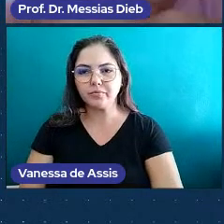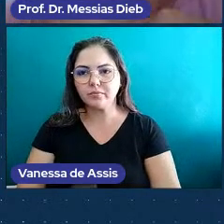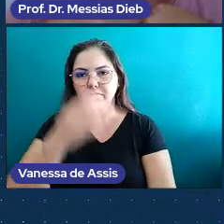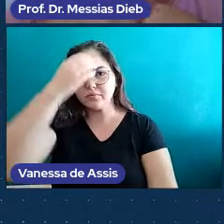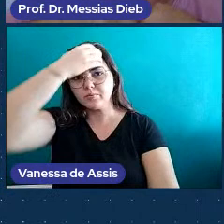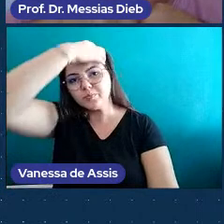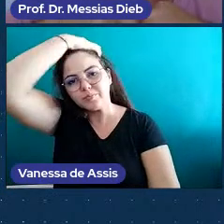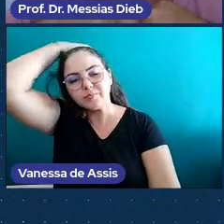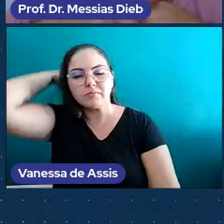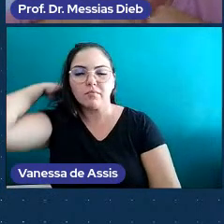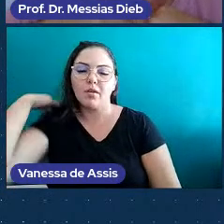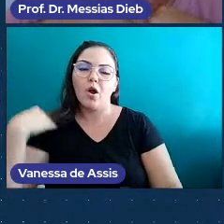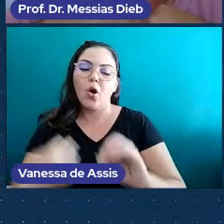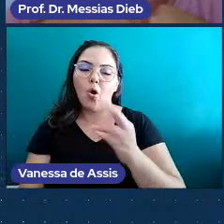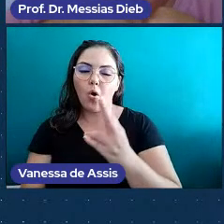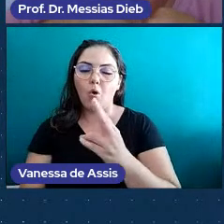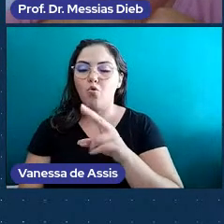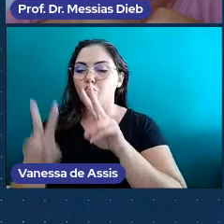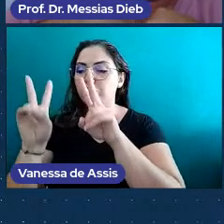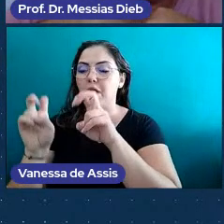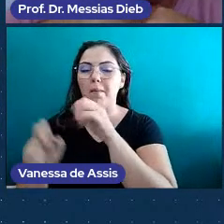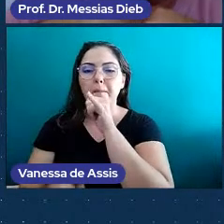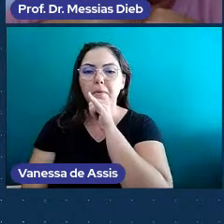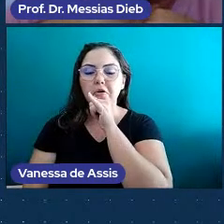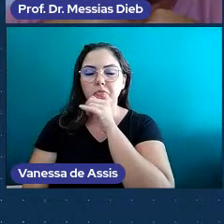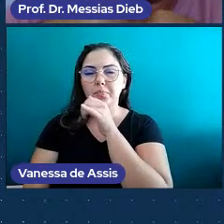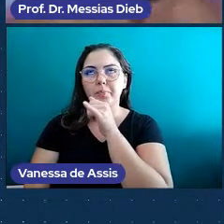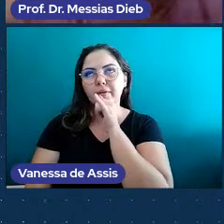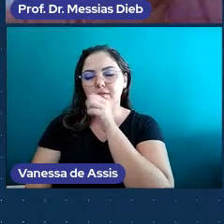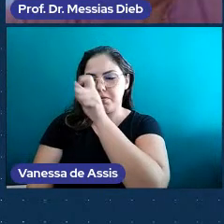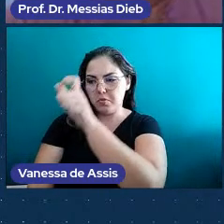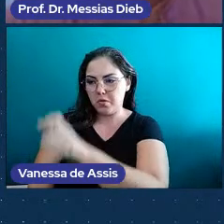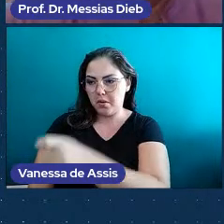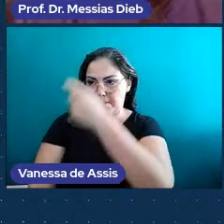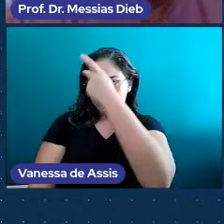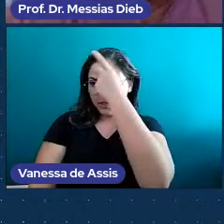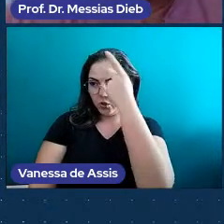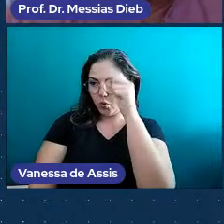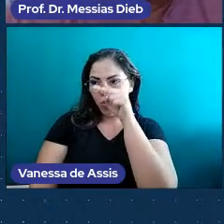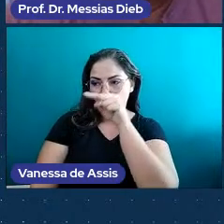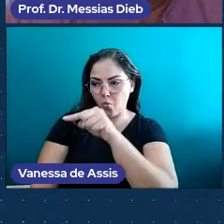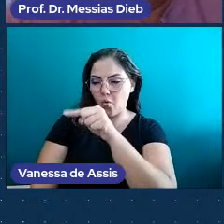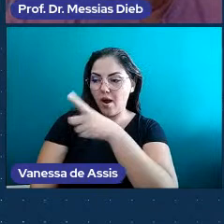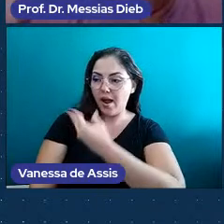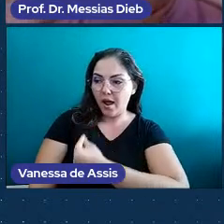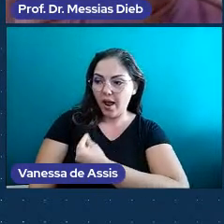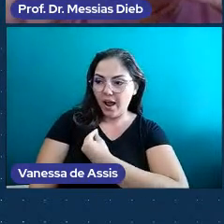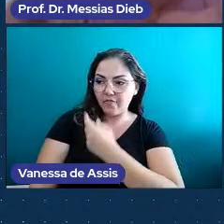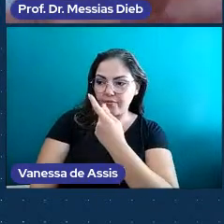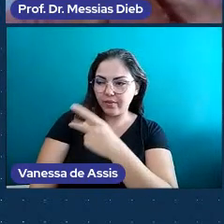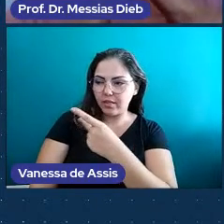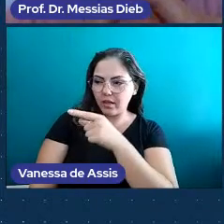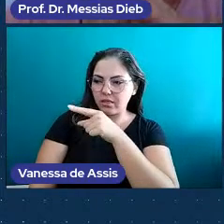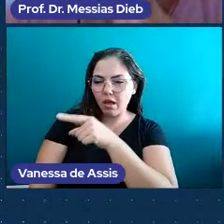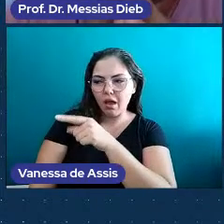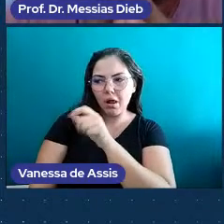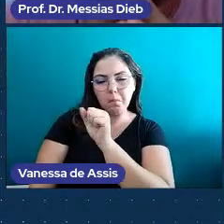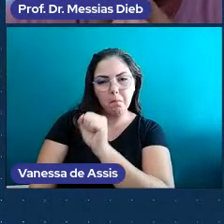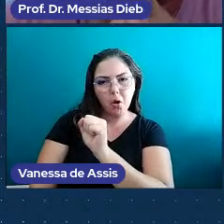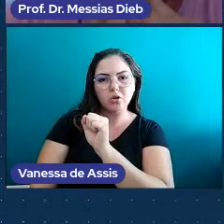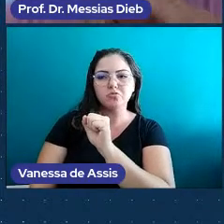de vida de alguém, ele pode surgir de várias perspectivas, né? Então, assim, não